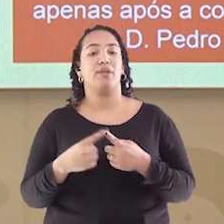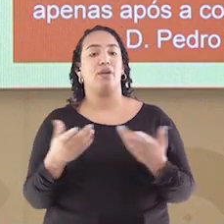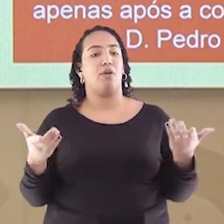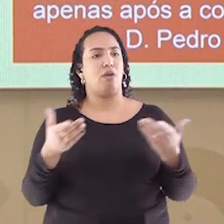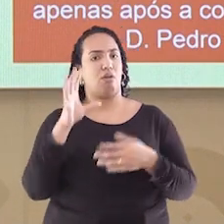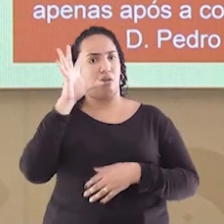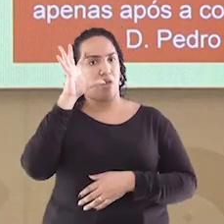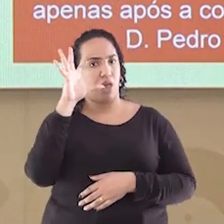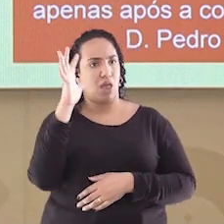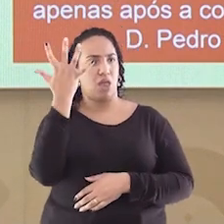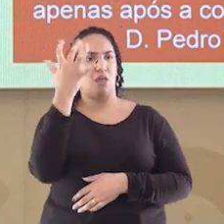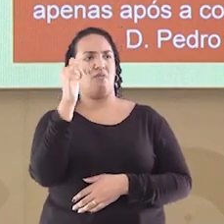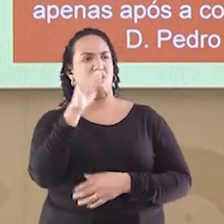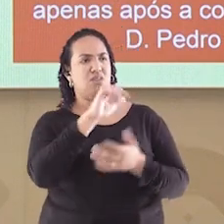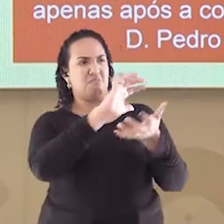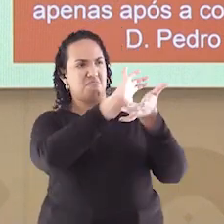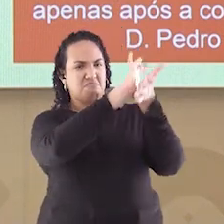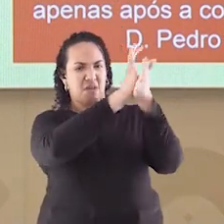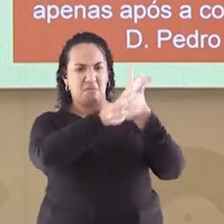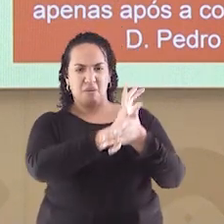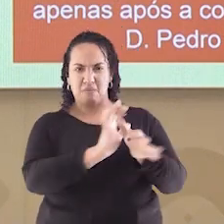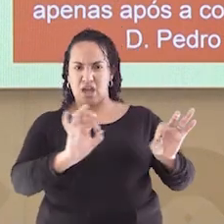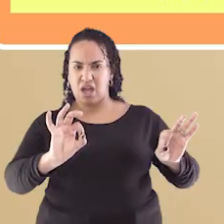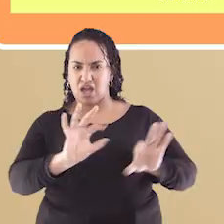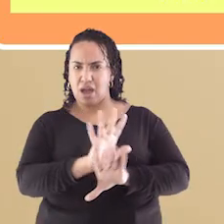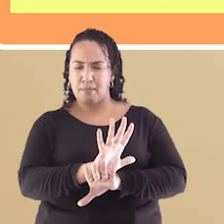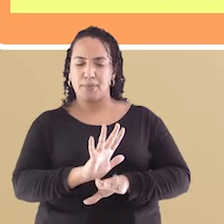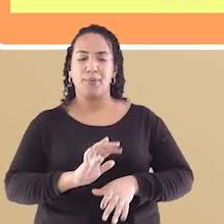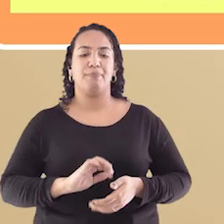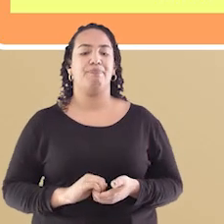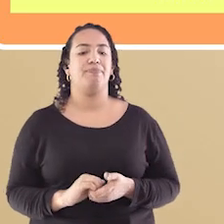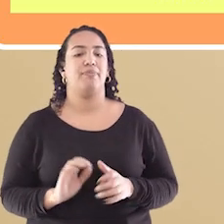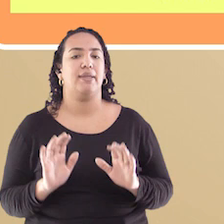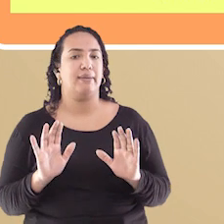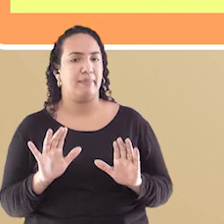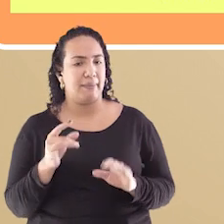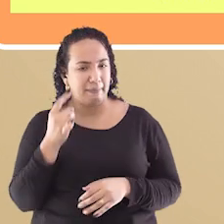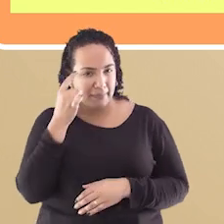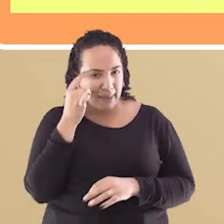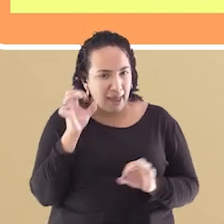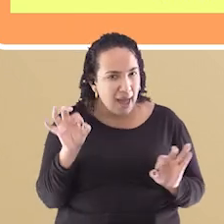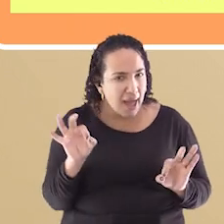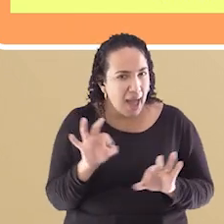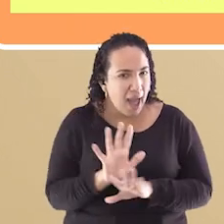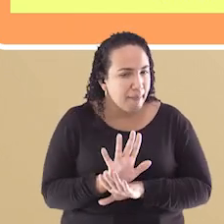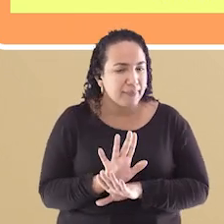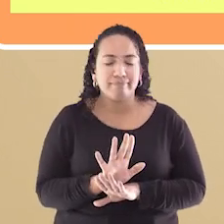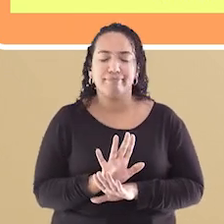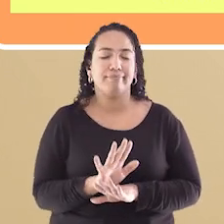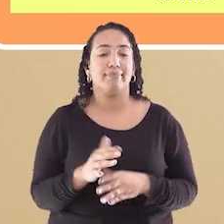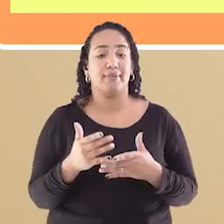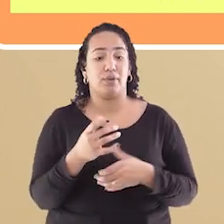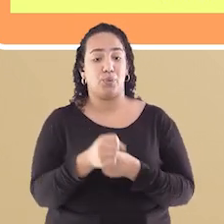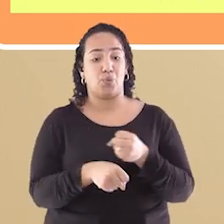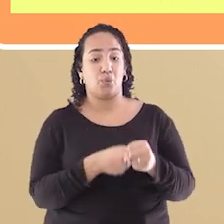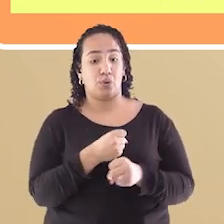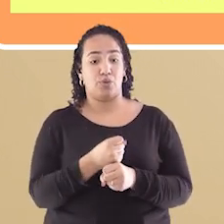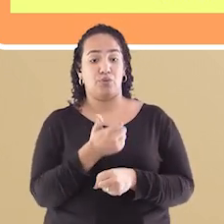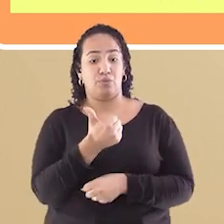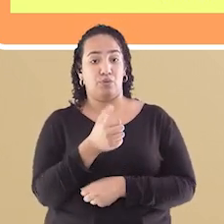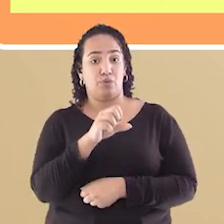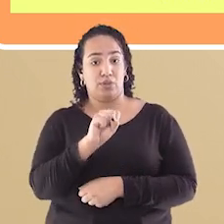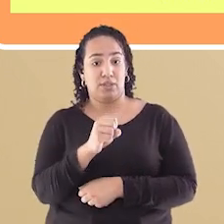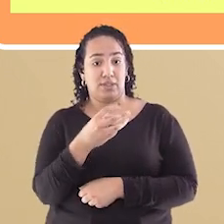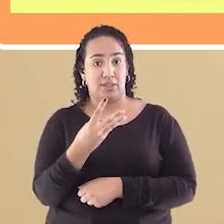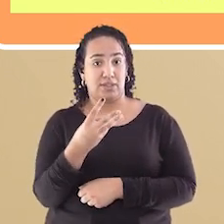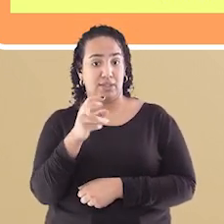de vez por acabar com essa revolta. Mas não pense que acabou por aí não. Para fechar o ano de 1835,